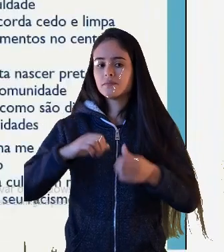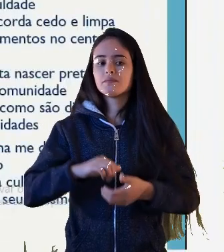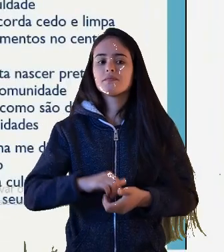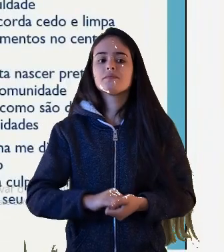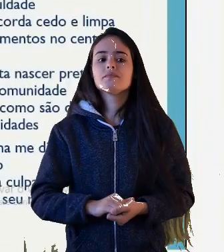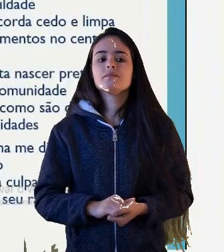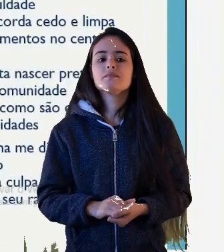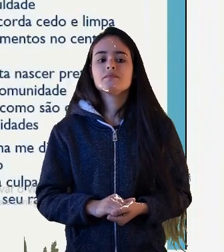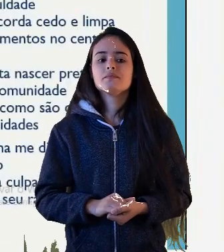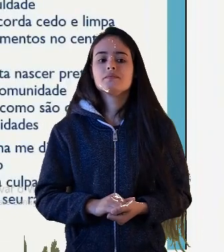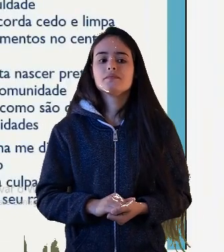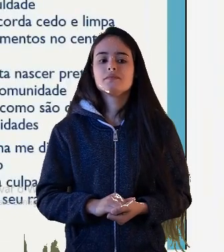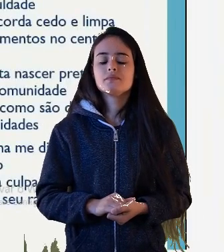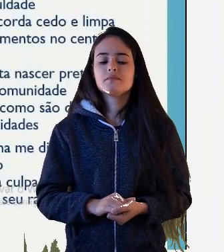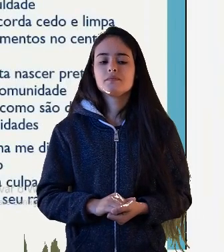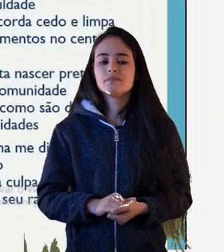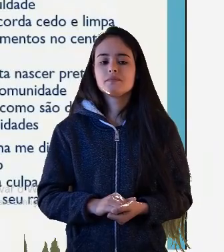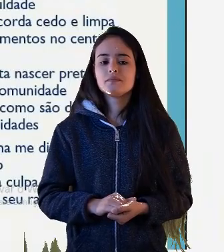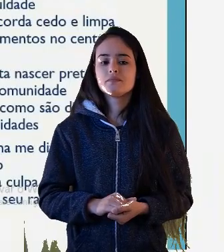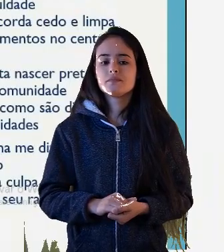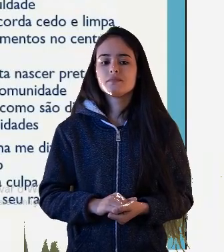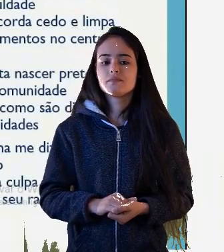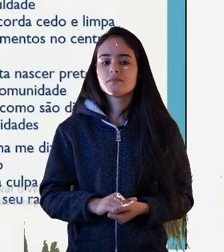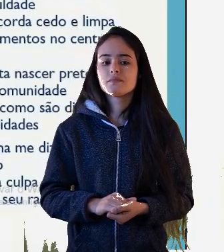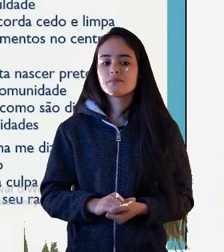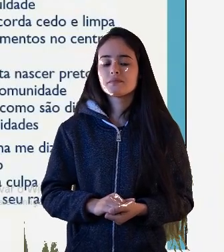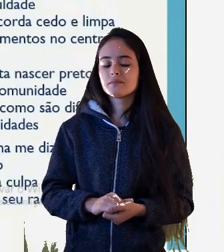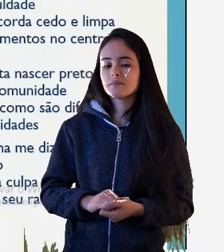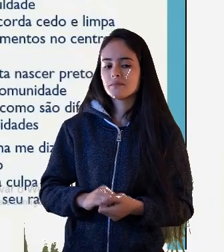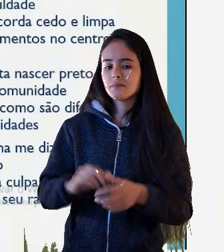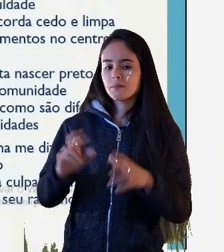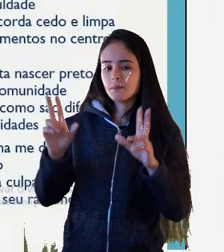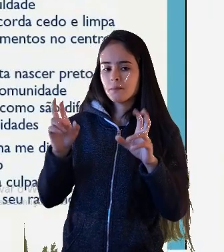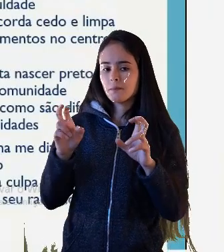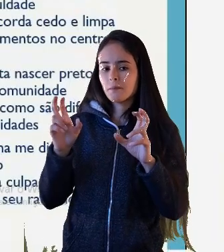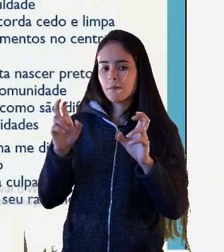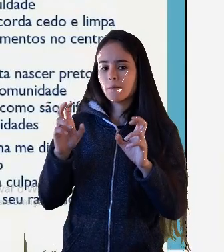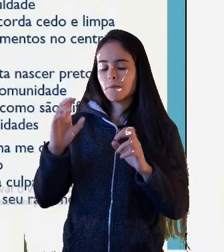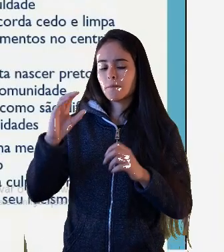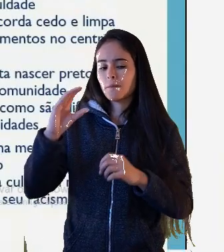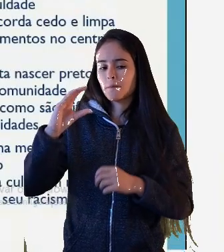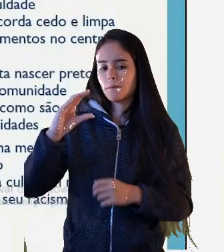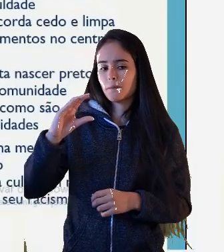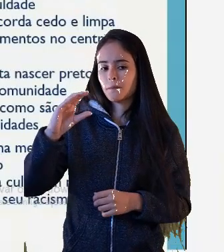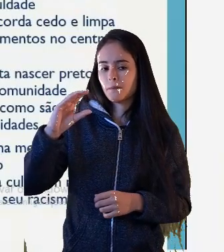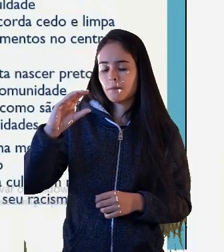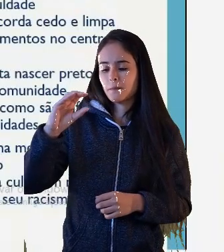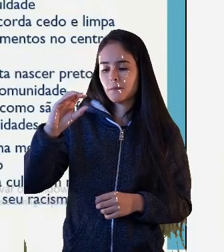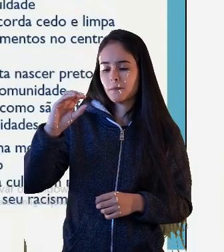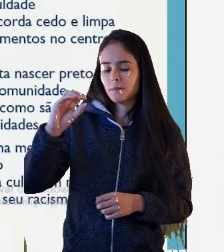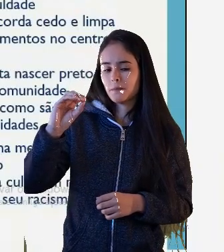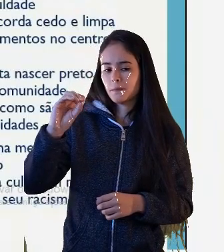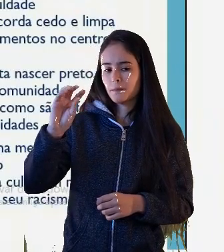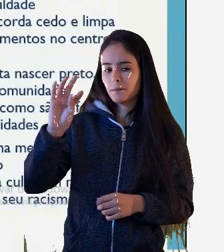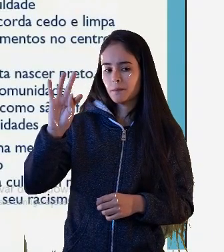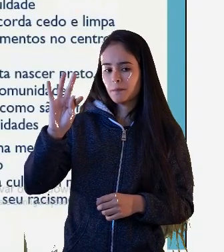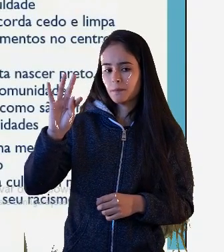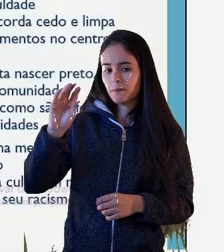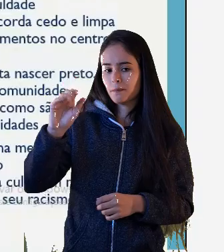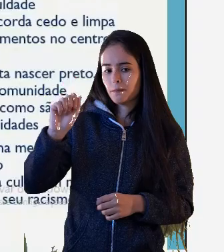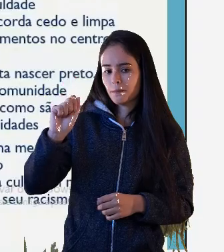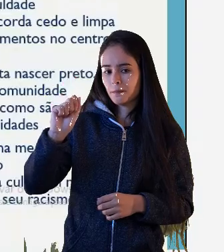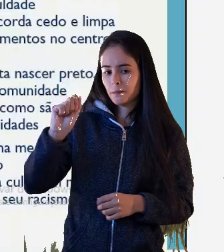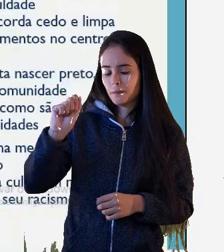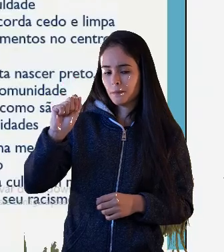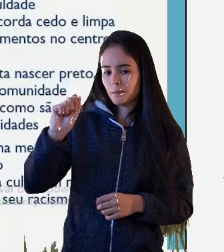Sua mãe usou mais cedo para correr, sua mãe usou mais cedo para correr comprar o pão. E já que ela está cansada, quer carona no busão. Mas como é